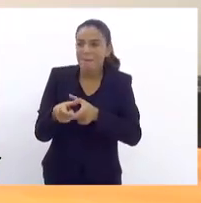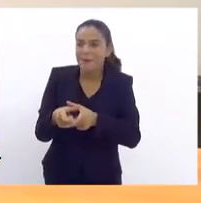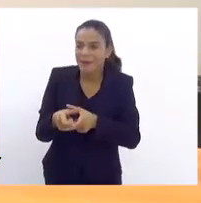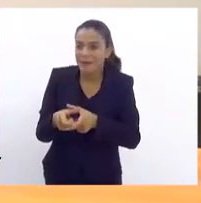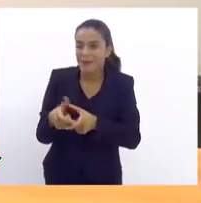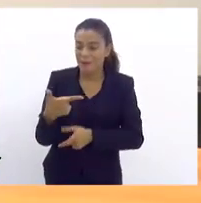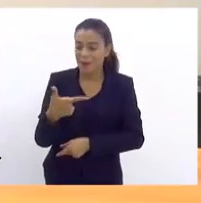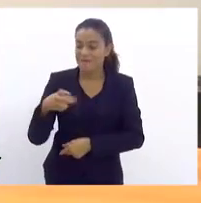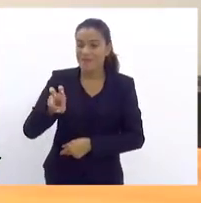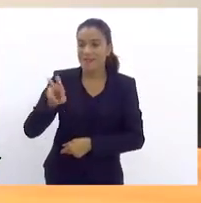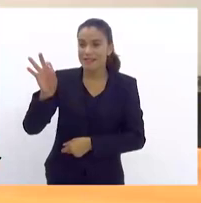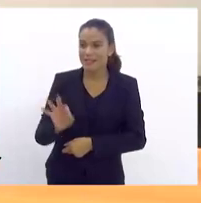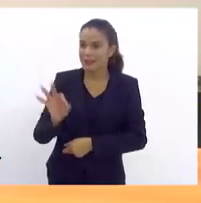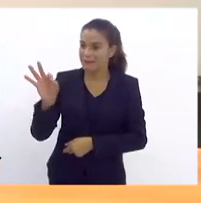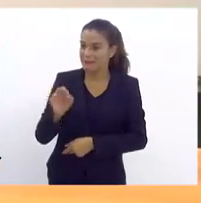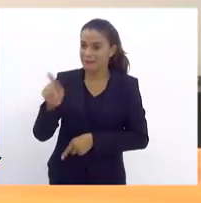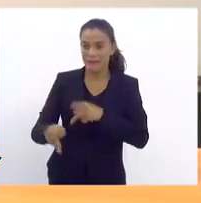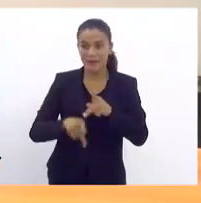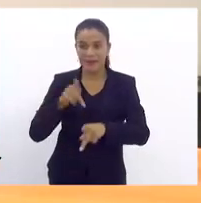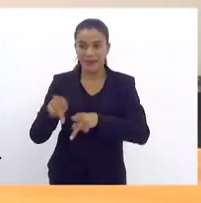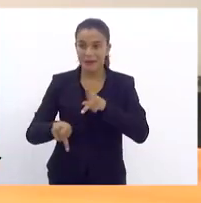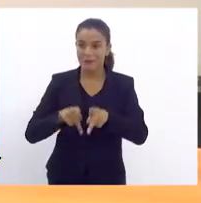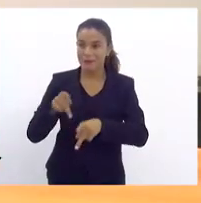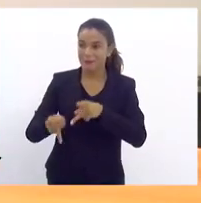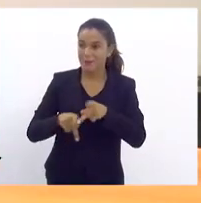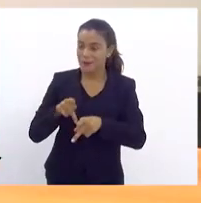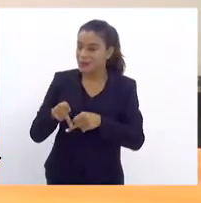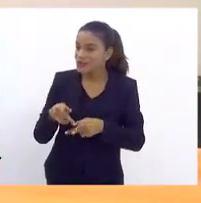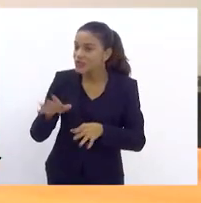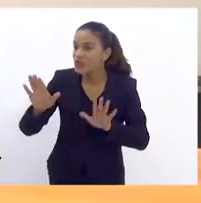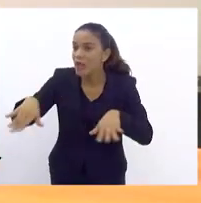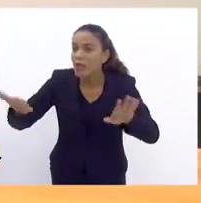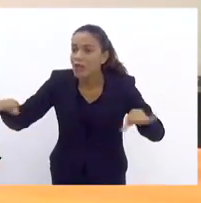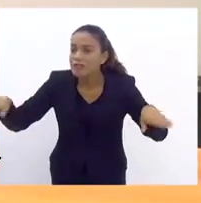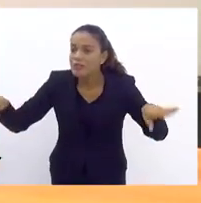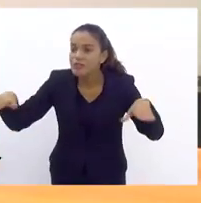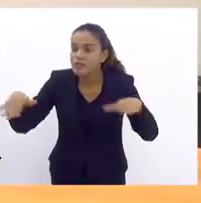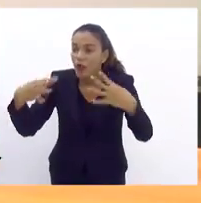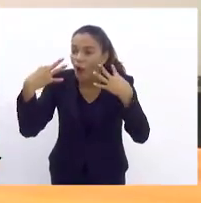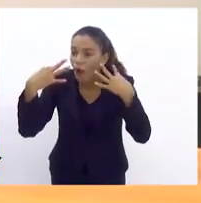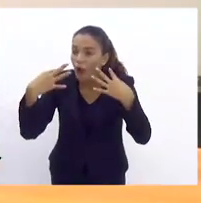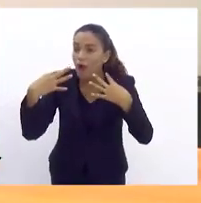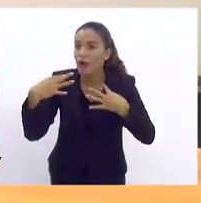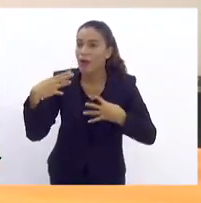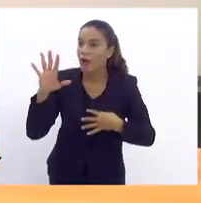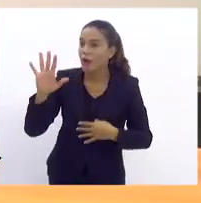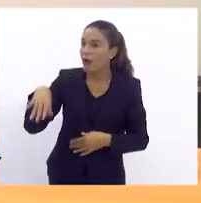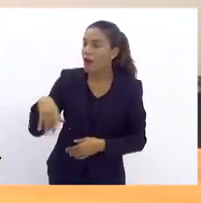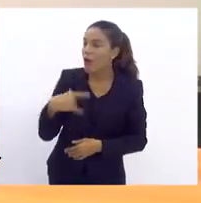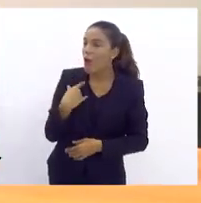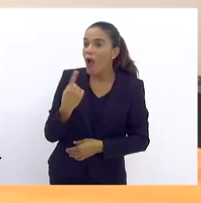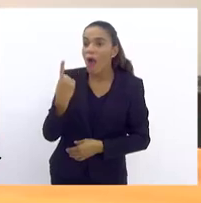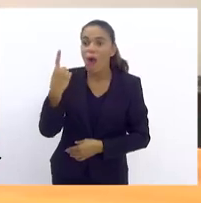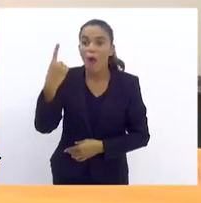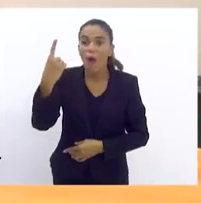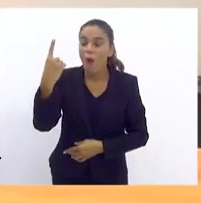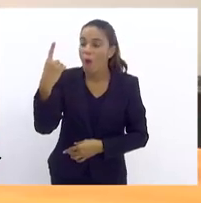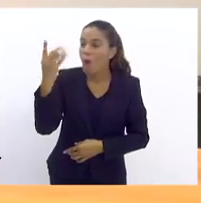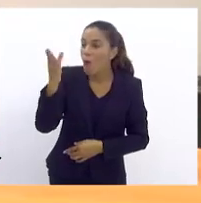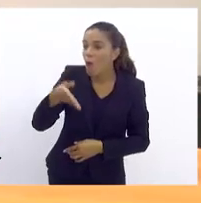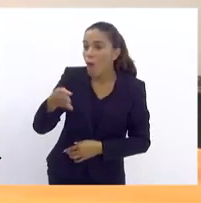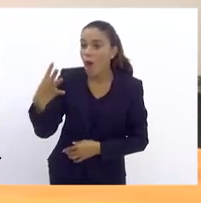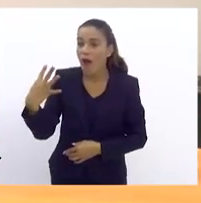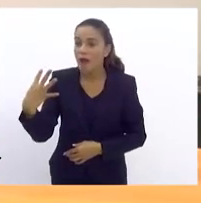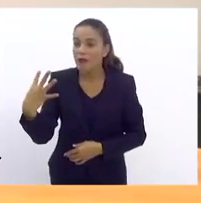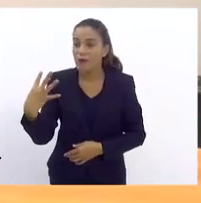25% da população gente é um quarto disso né Não só